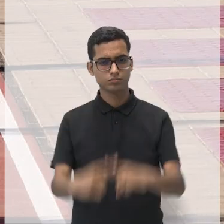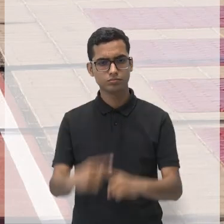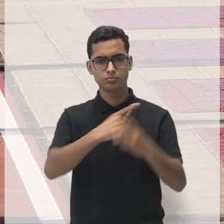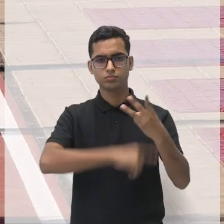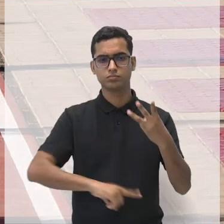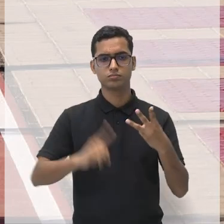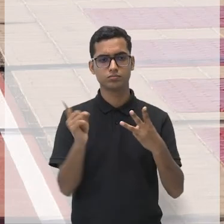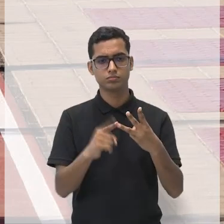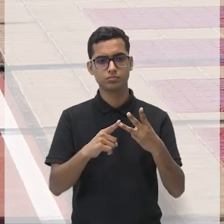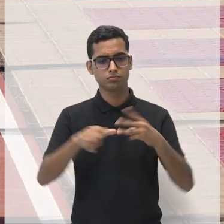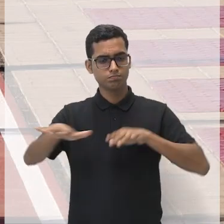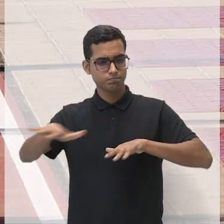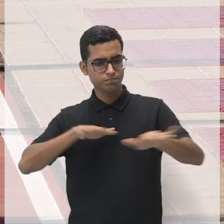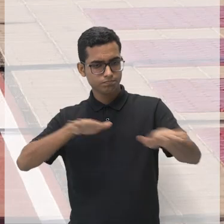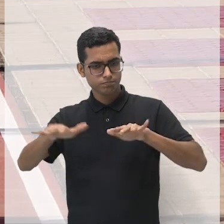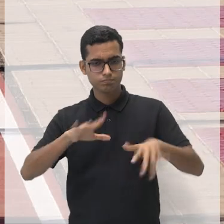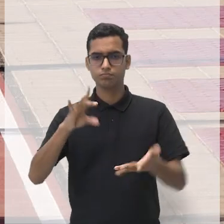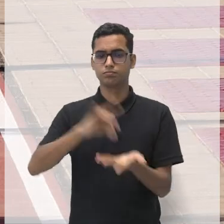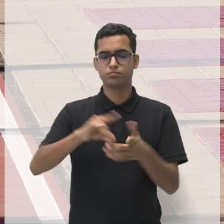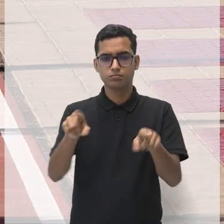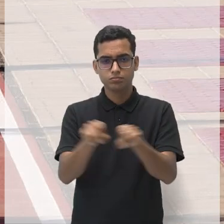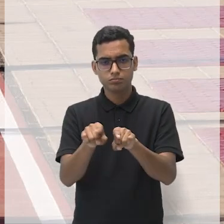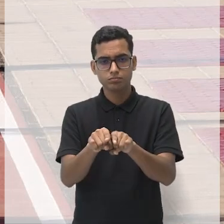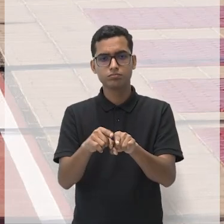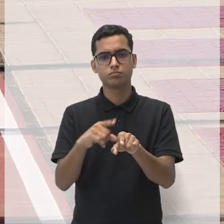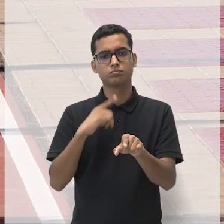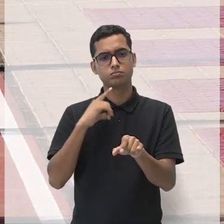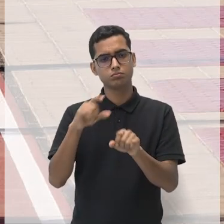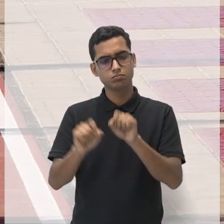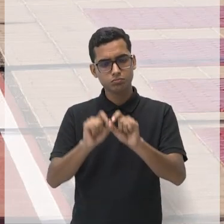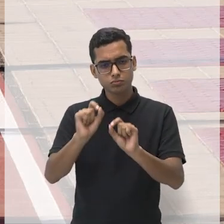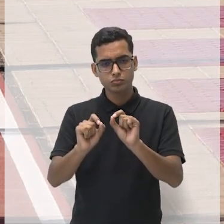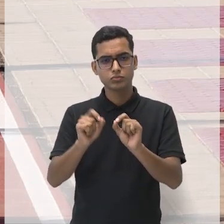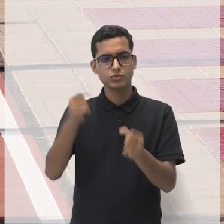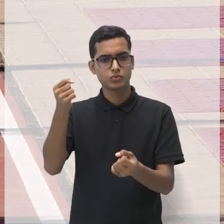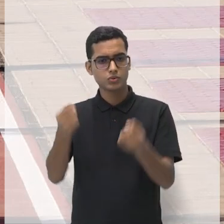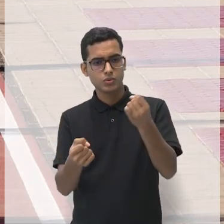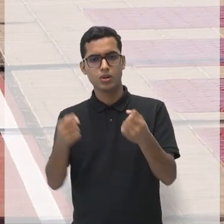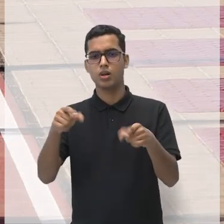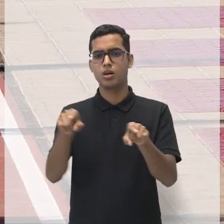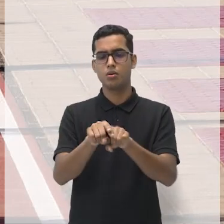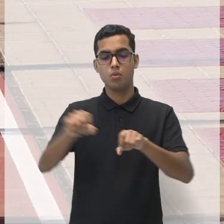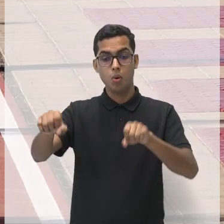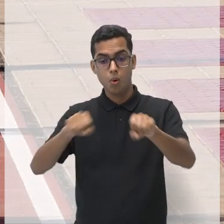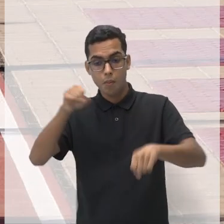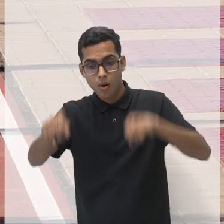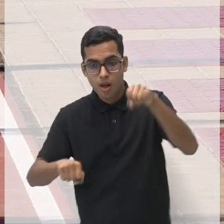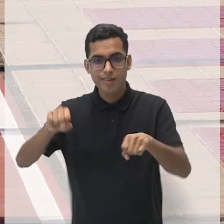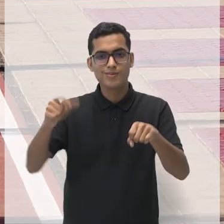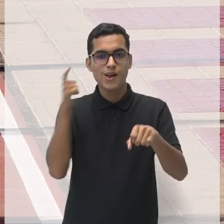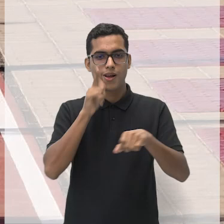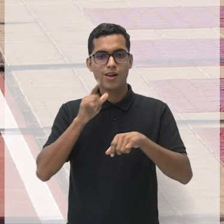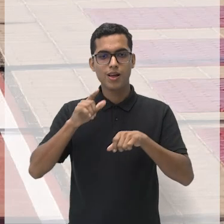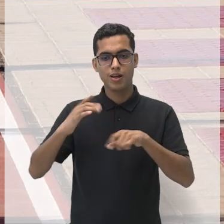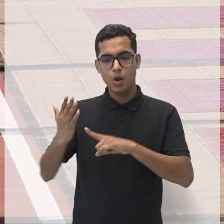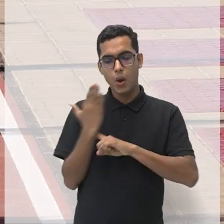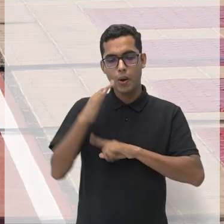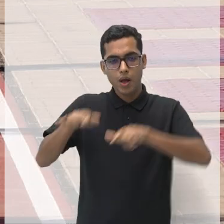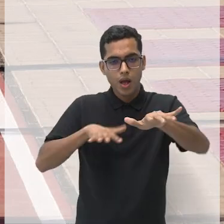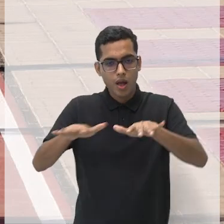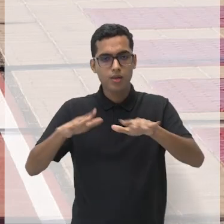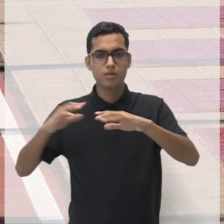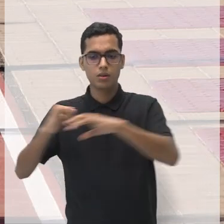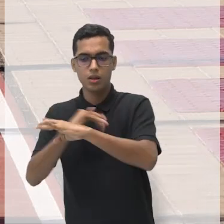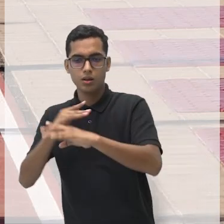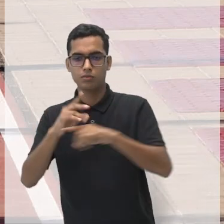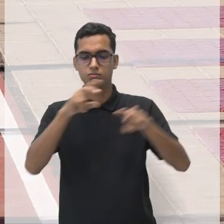competições, como também um transporte, né, que vai nos ajudar aí na mobilidade, tanto na área